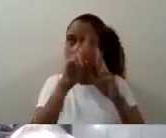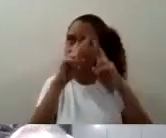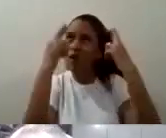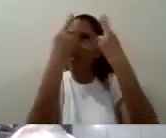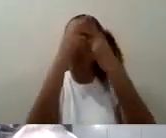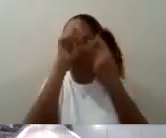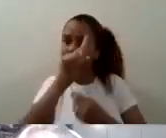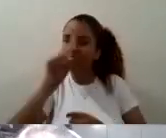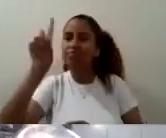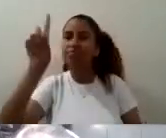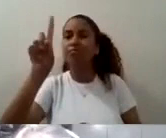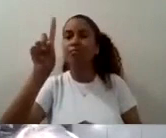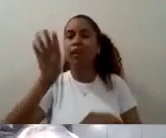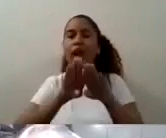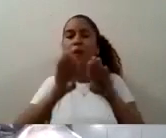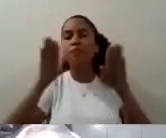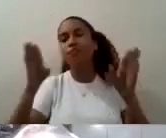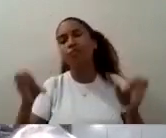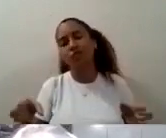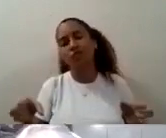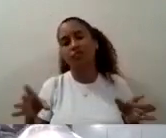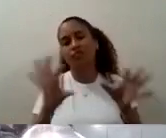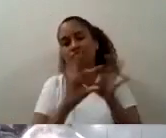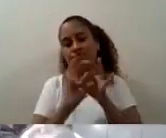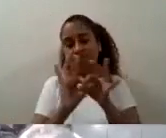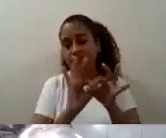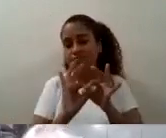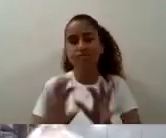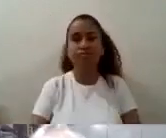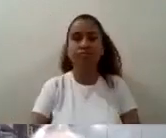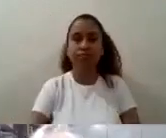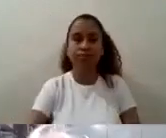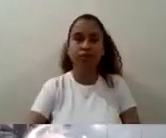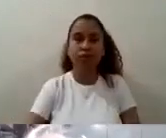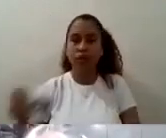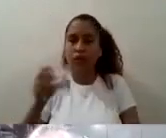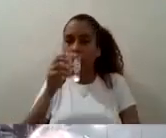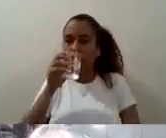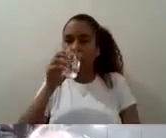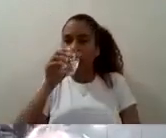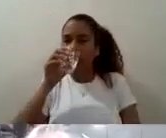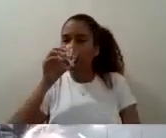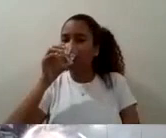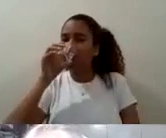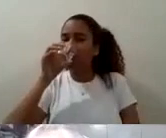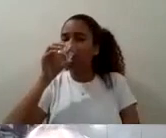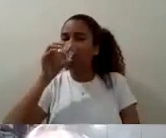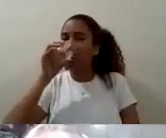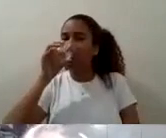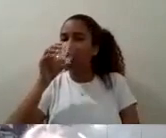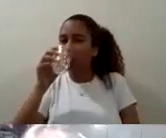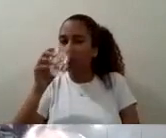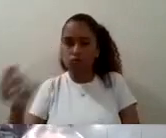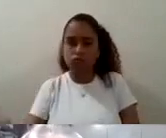as mesas da comunhão, em que todas as pessoas tenham acesso à partilha